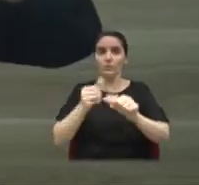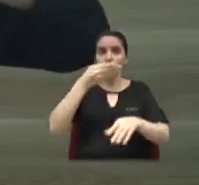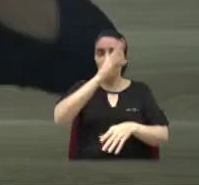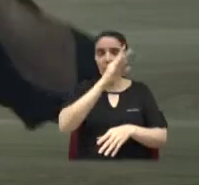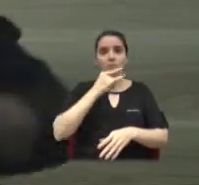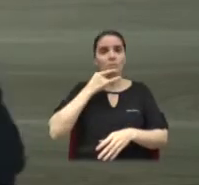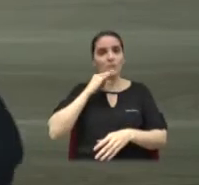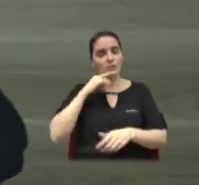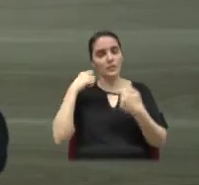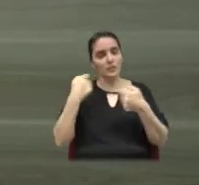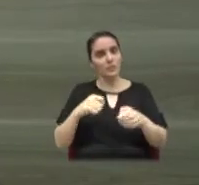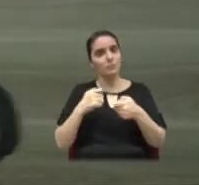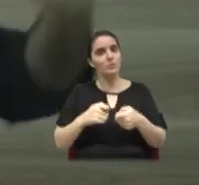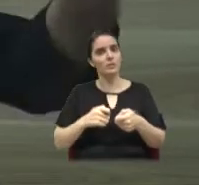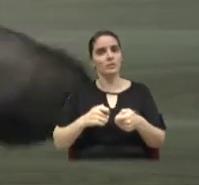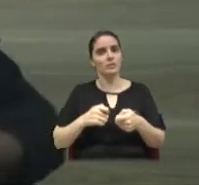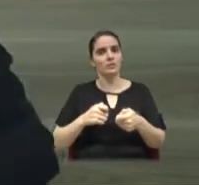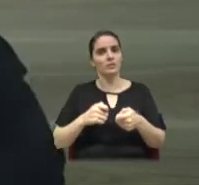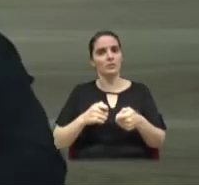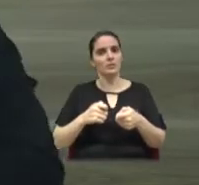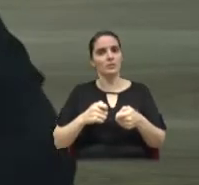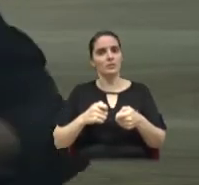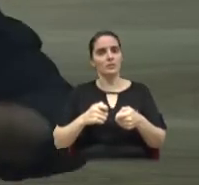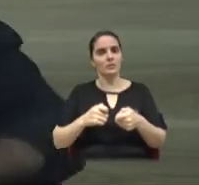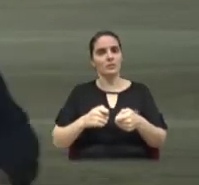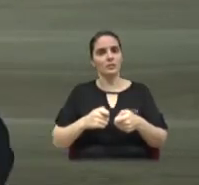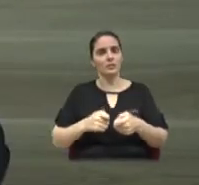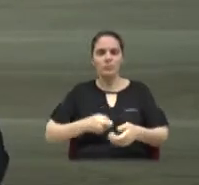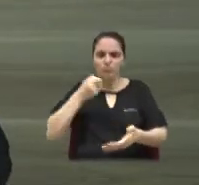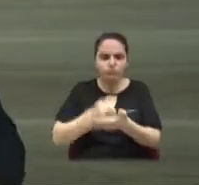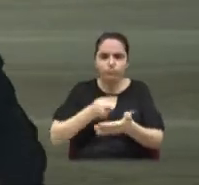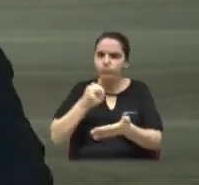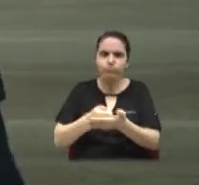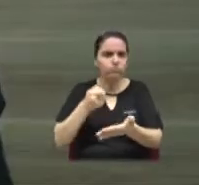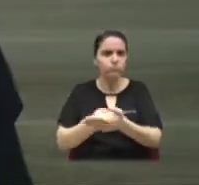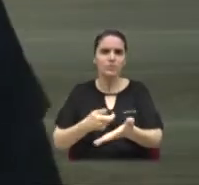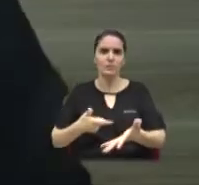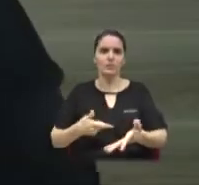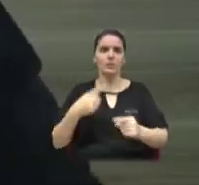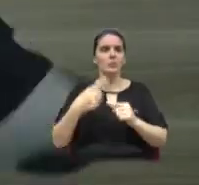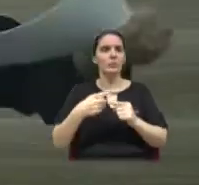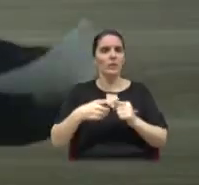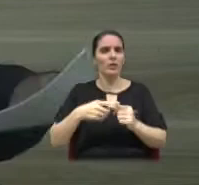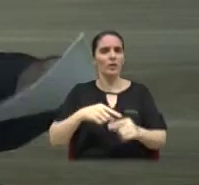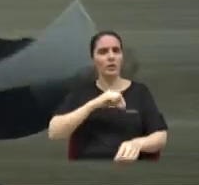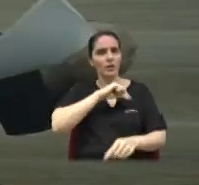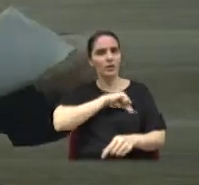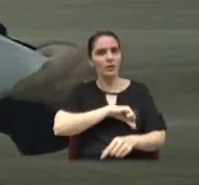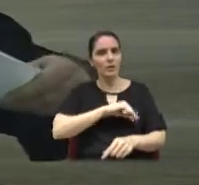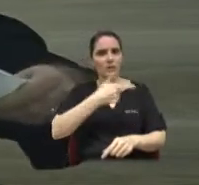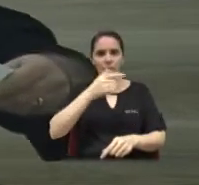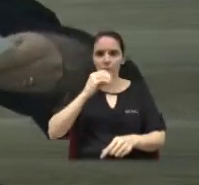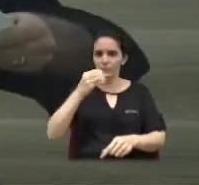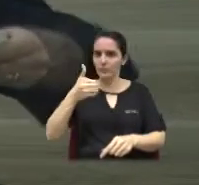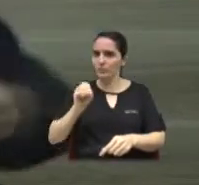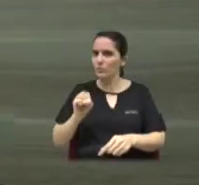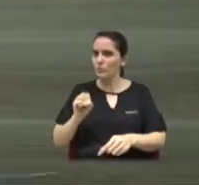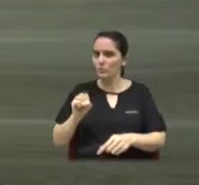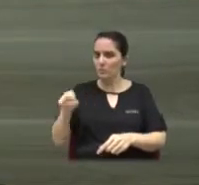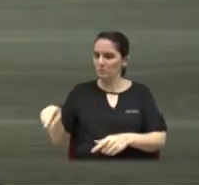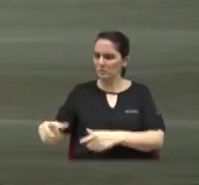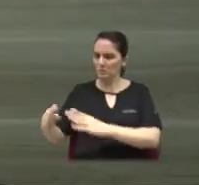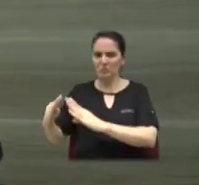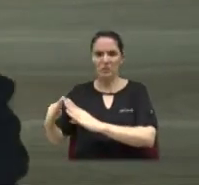Agora, o que não dá para fazer é em 2018, ganhando o salário que a gente ganha, discutir um imóvel que alugou, que não